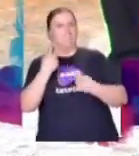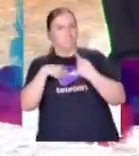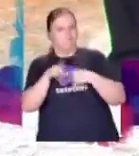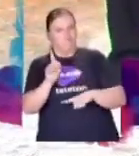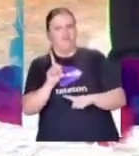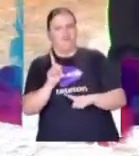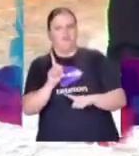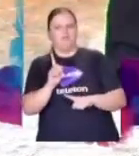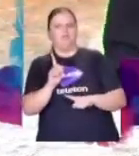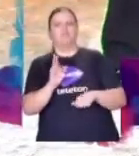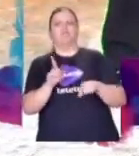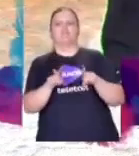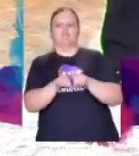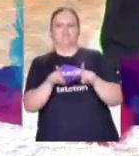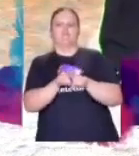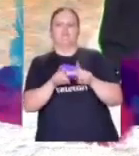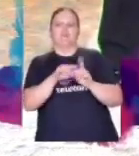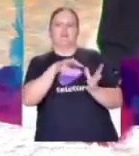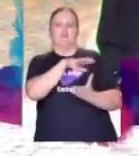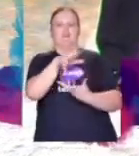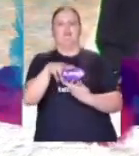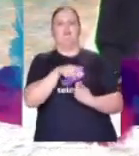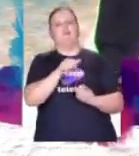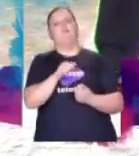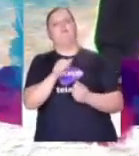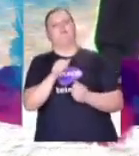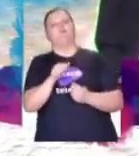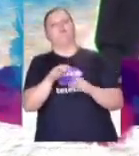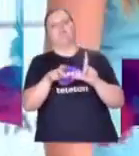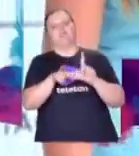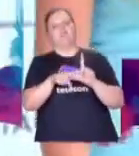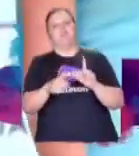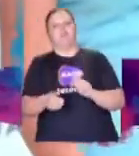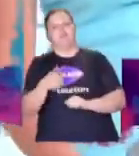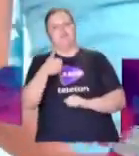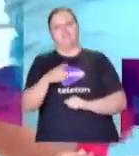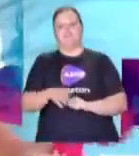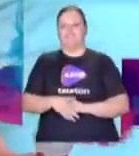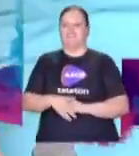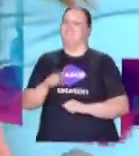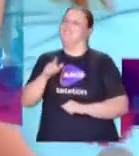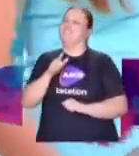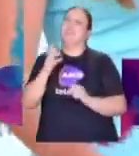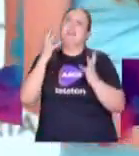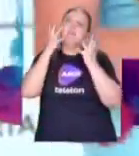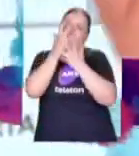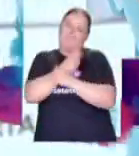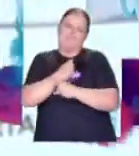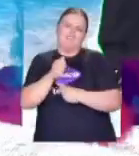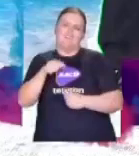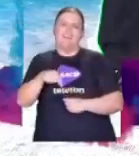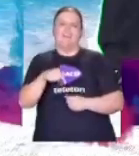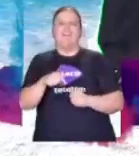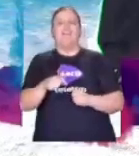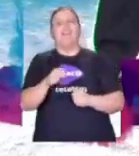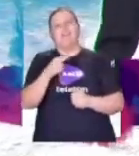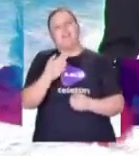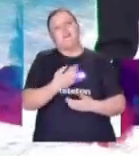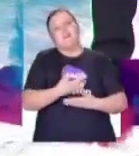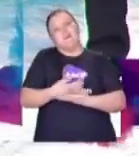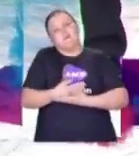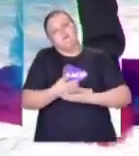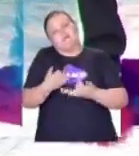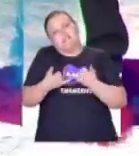Você é muito bonita. Obrigada. É uma boneca que fala. Uma graça, né? E pensa. E pensa, é ótimo. Pensa.